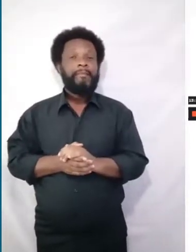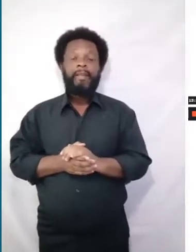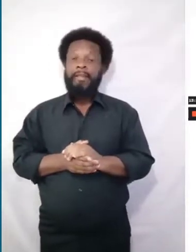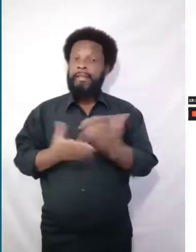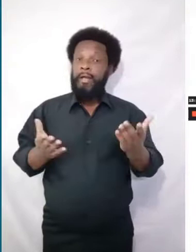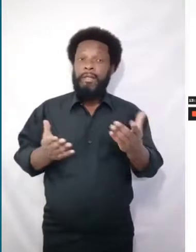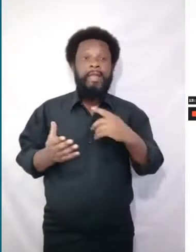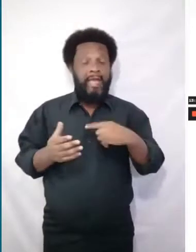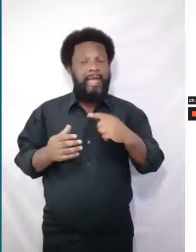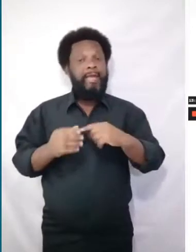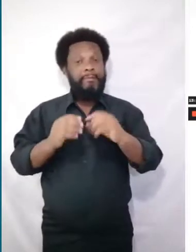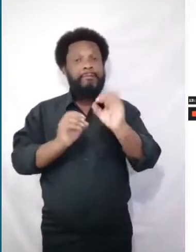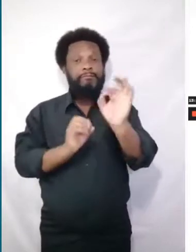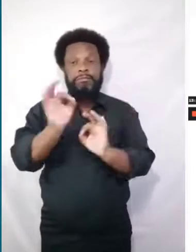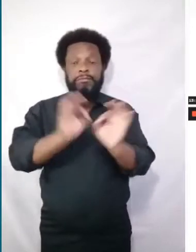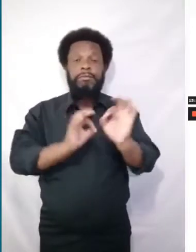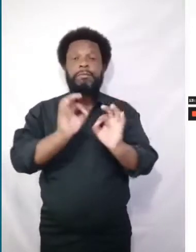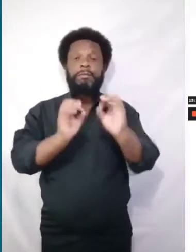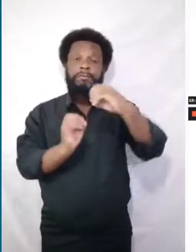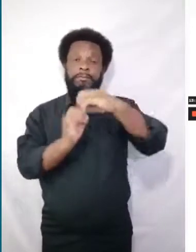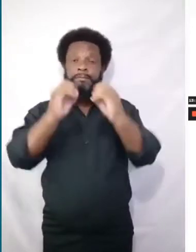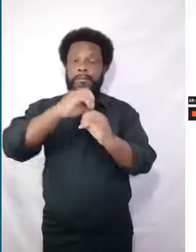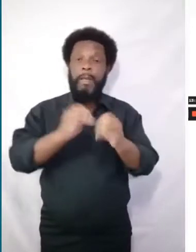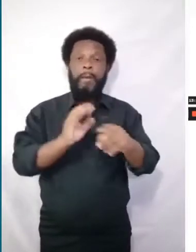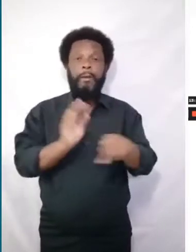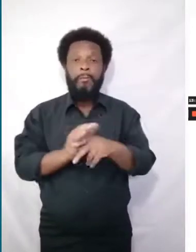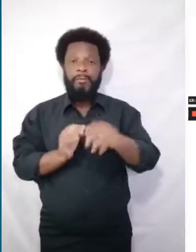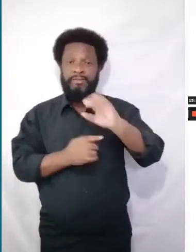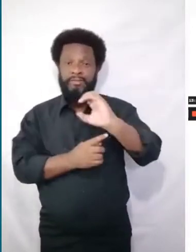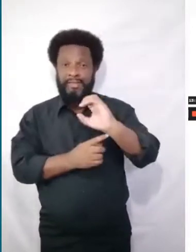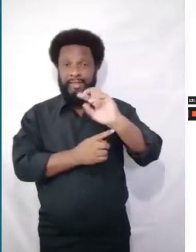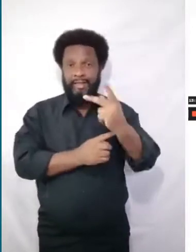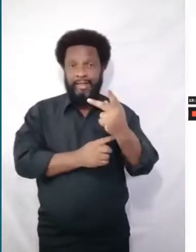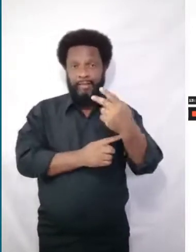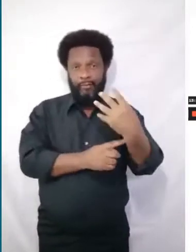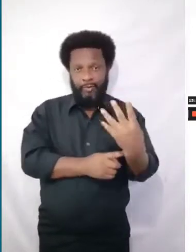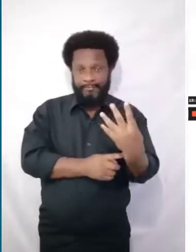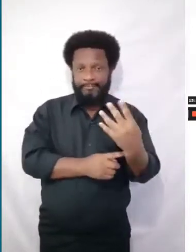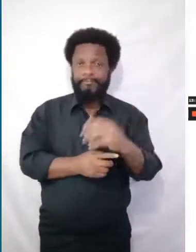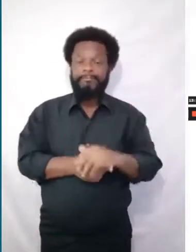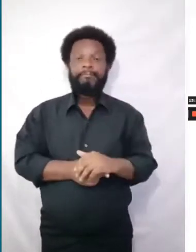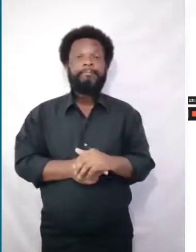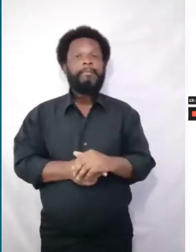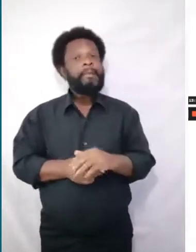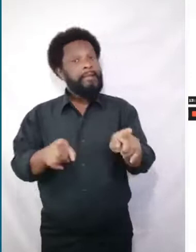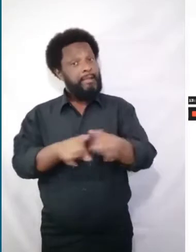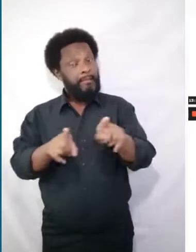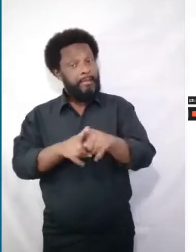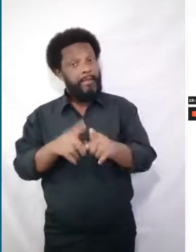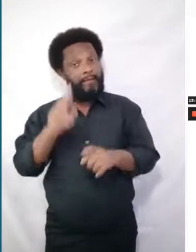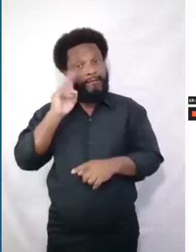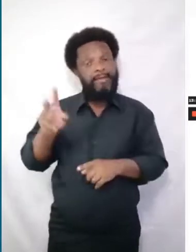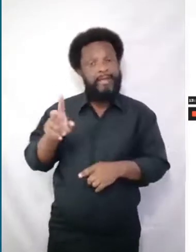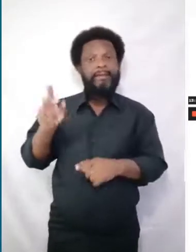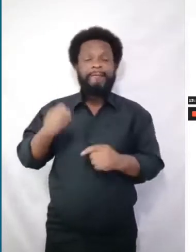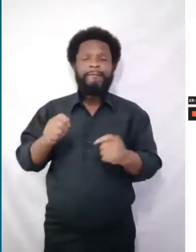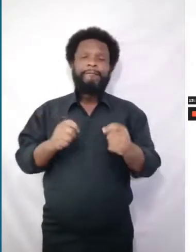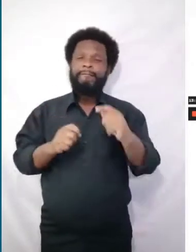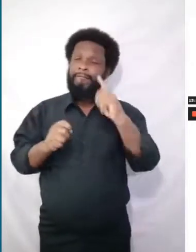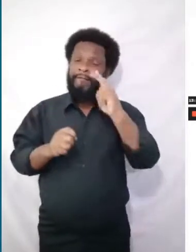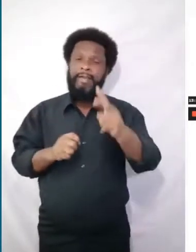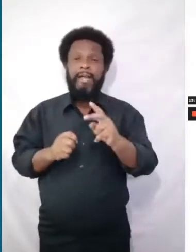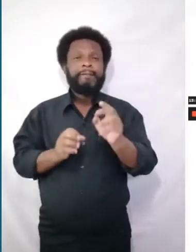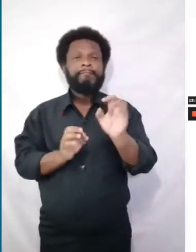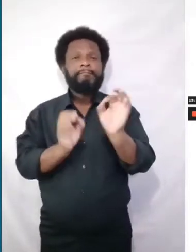vocês. Que está aqui, certo? Então, essa é a geometria tetraédrica referente ao CH4. Bem, a